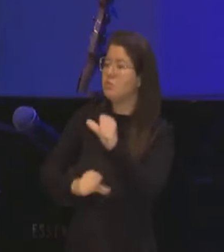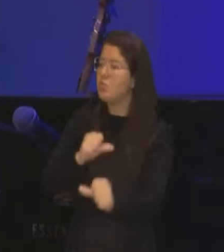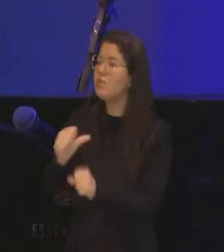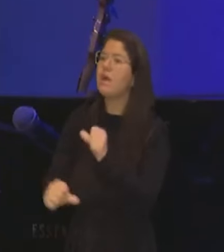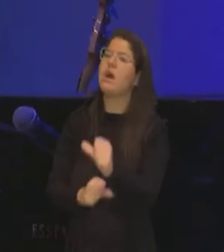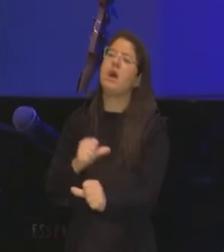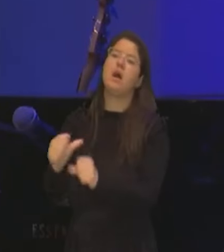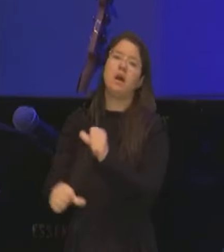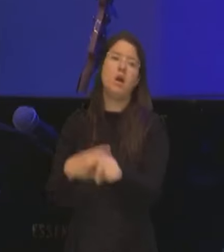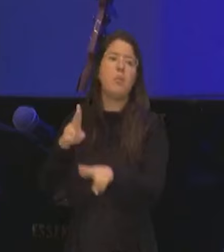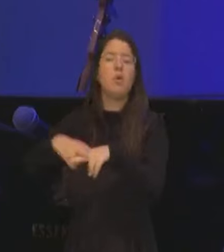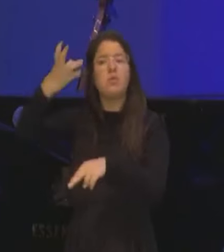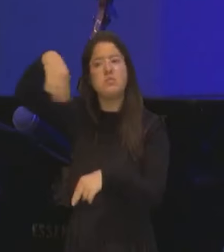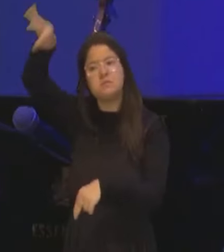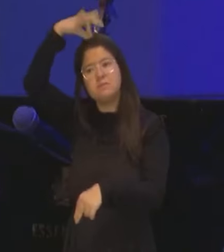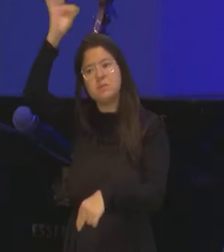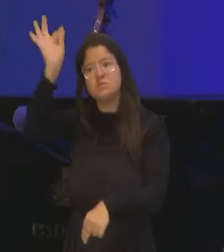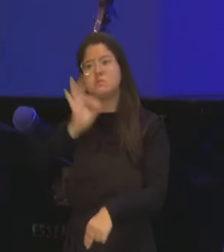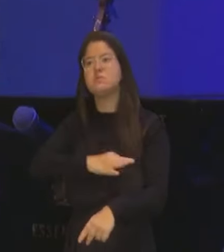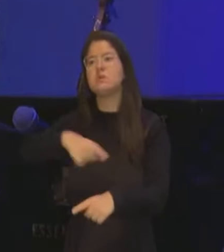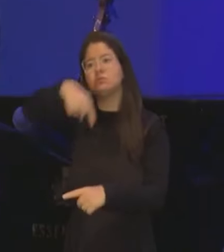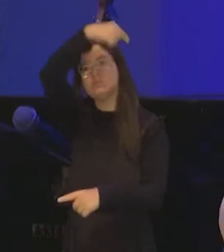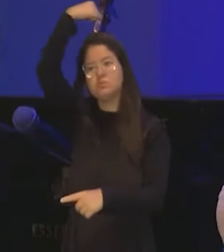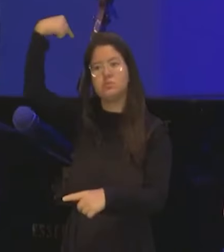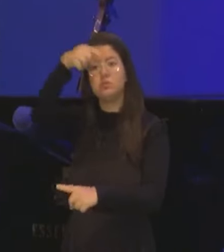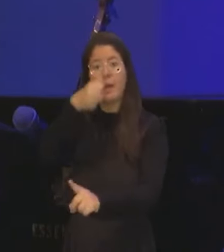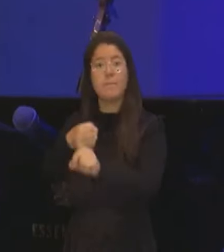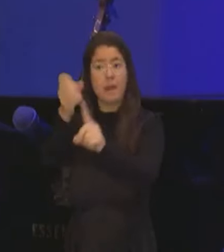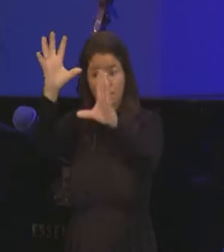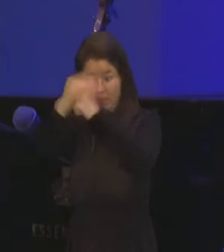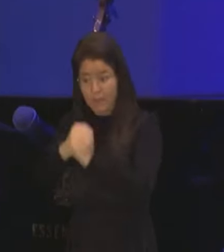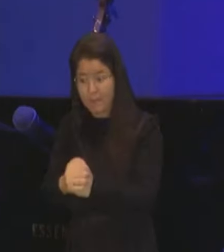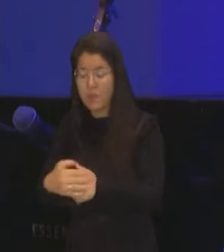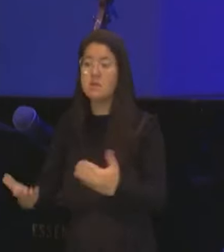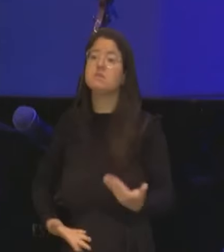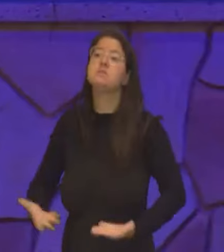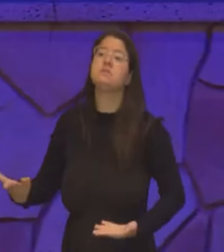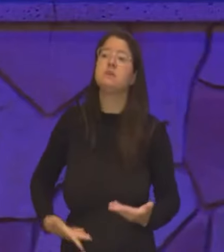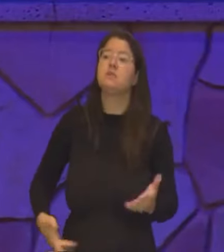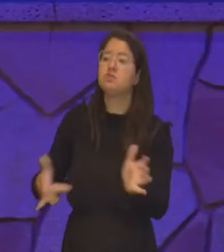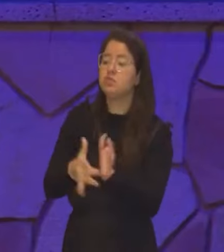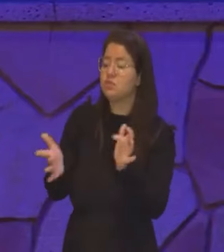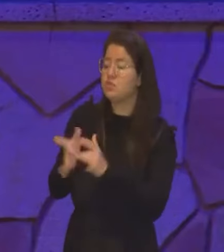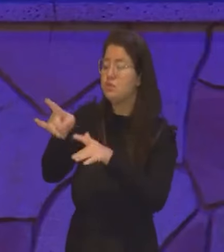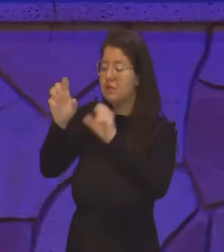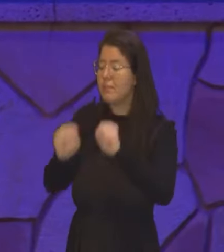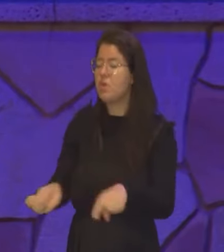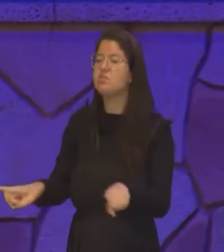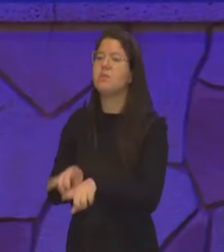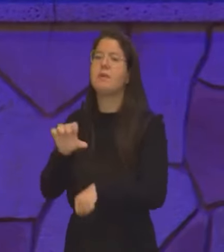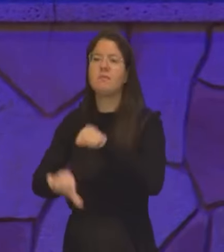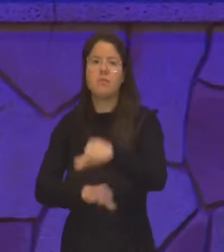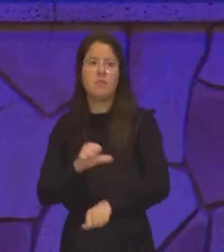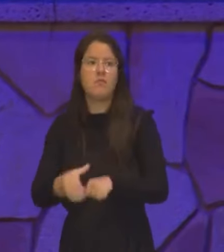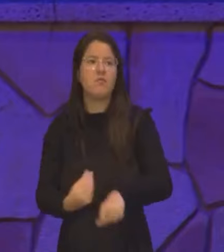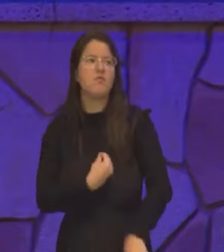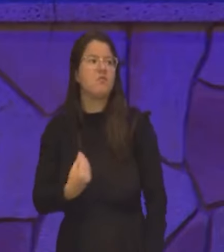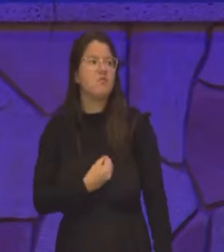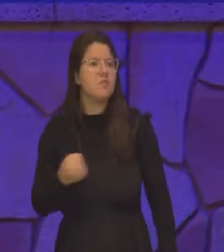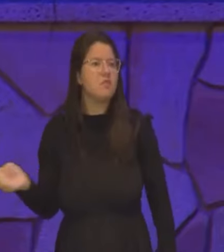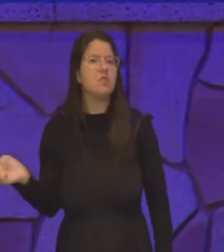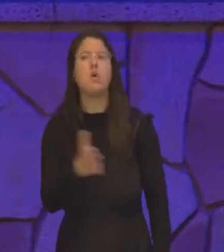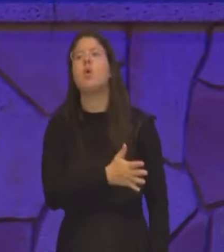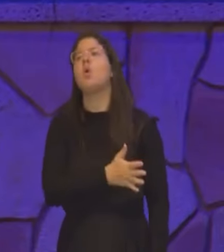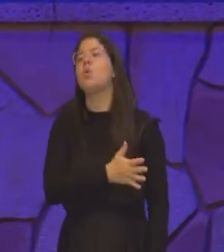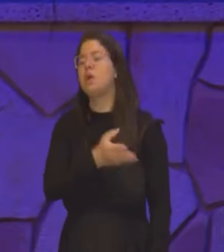pelo poder do Espírito Santo. Servo de Jesus, você pode ser transformado e